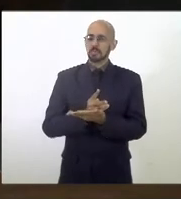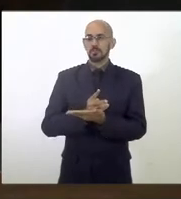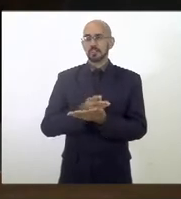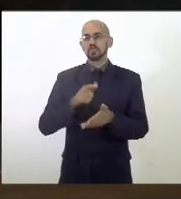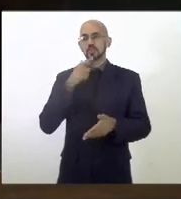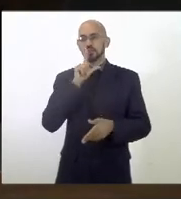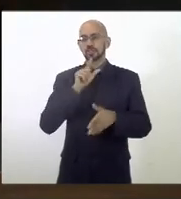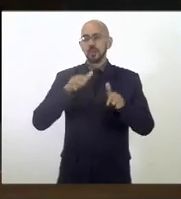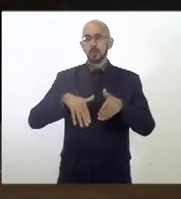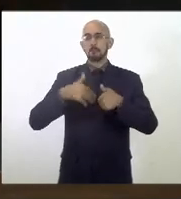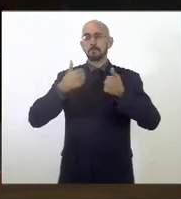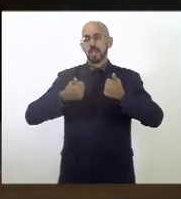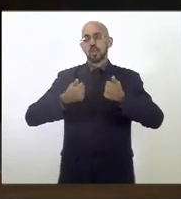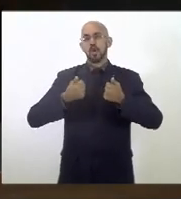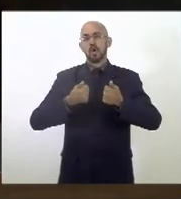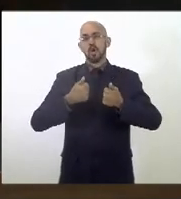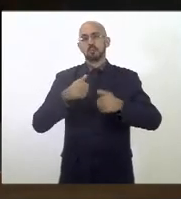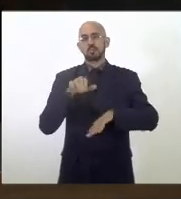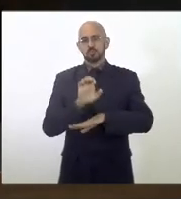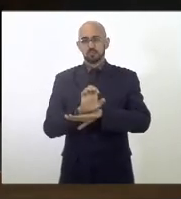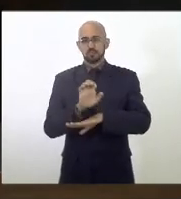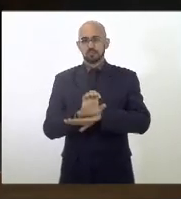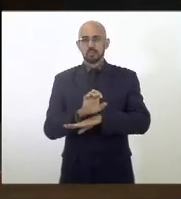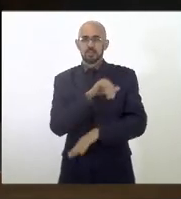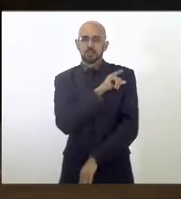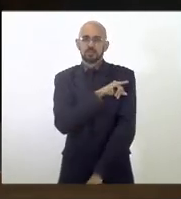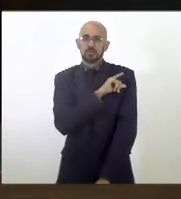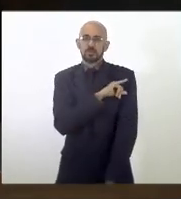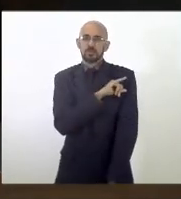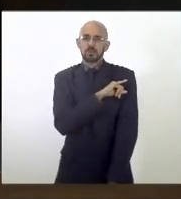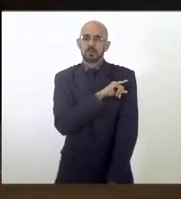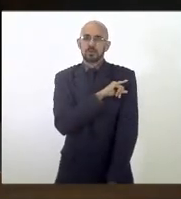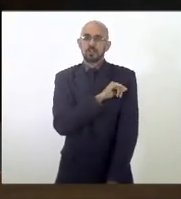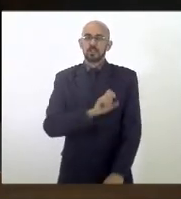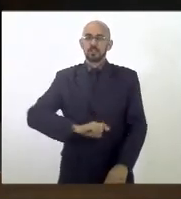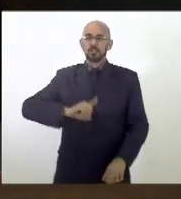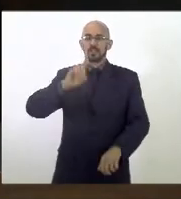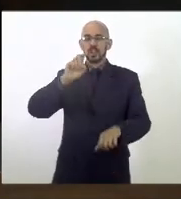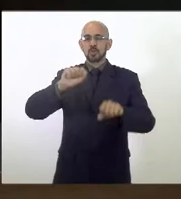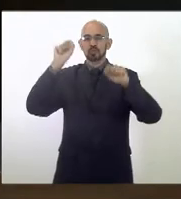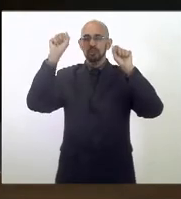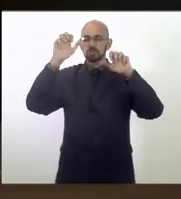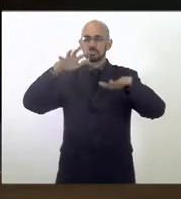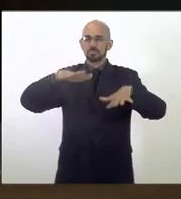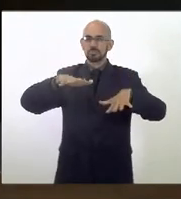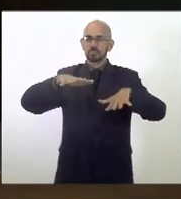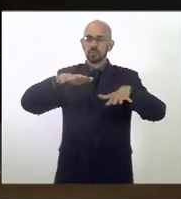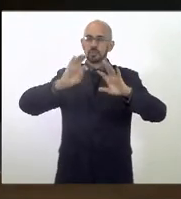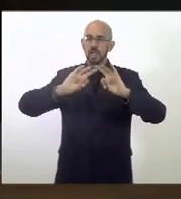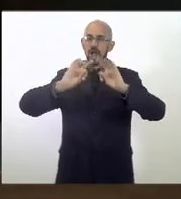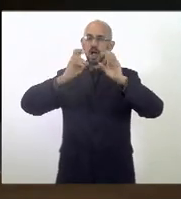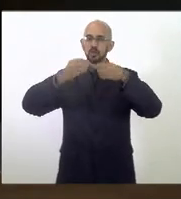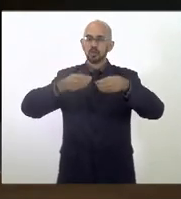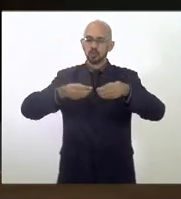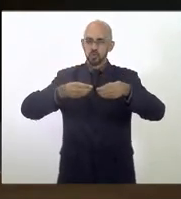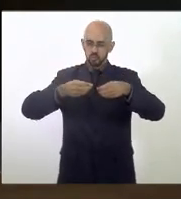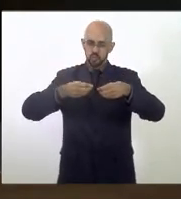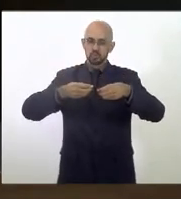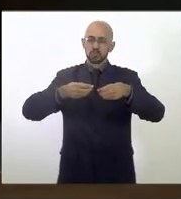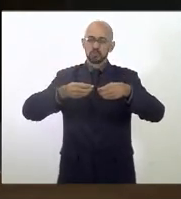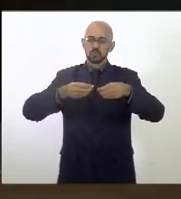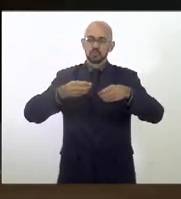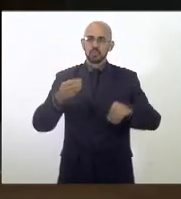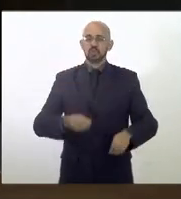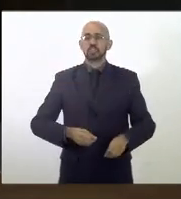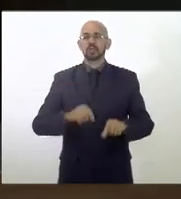melhor para o nosso Estado. No mais, é que Deus ilumine a todas e todos, e